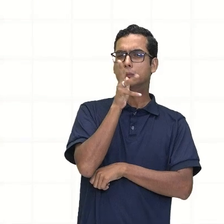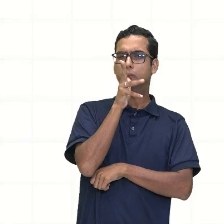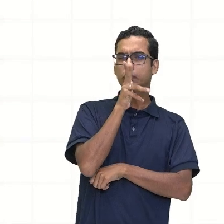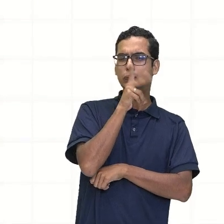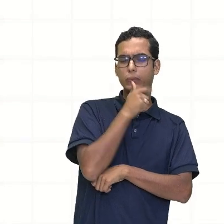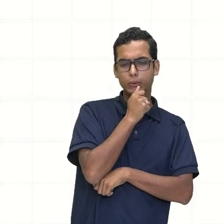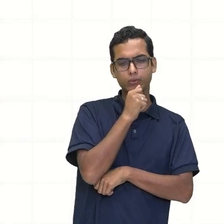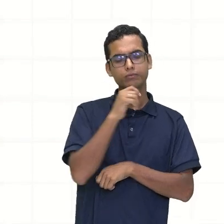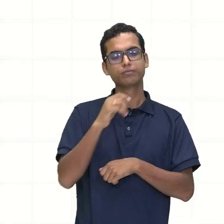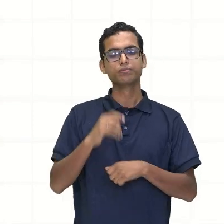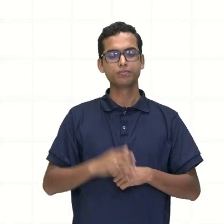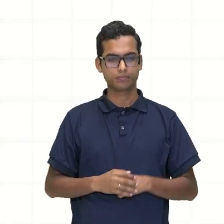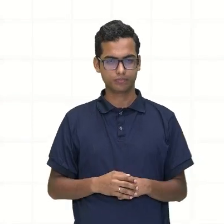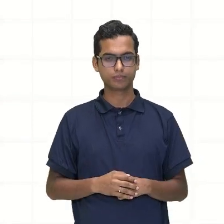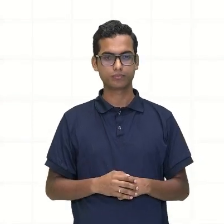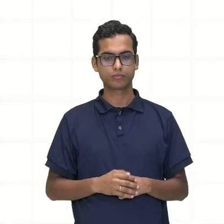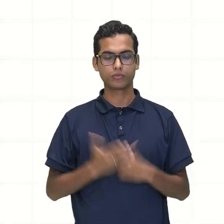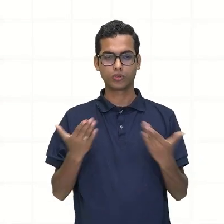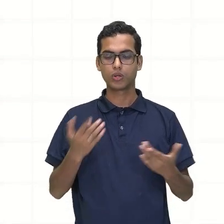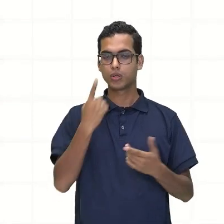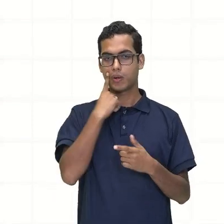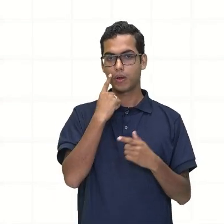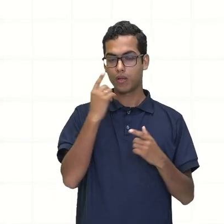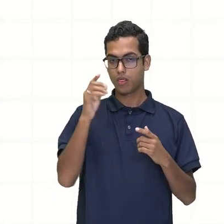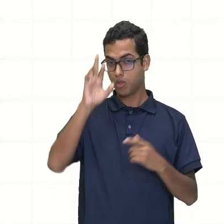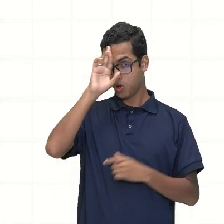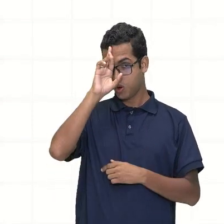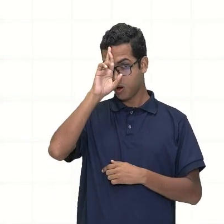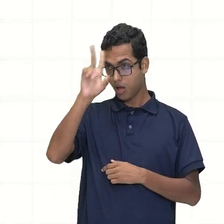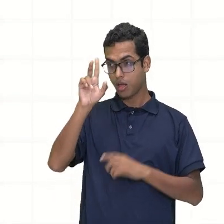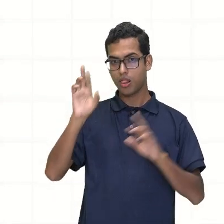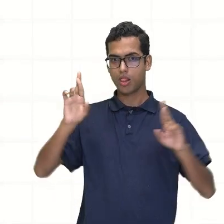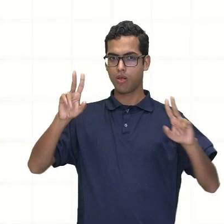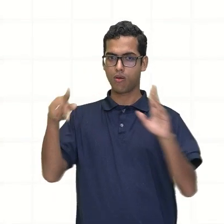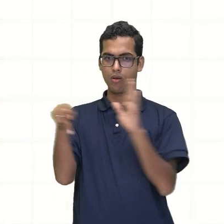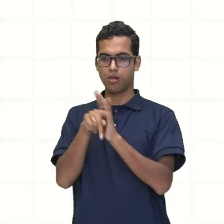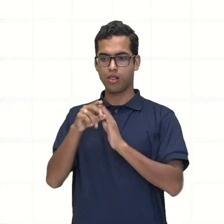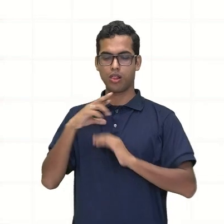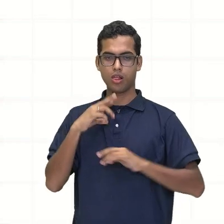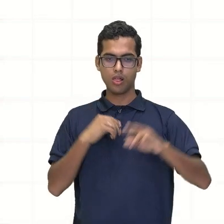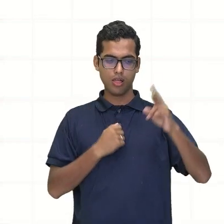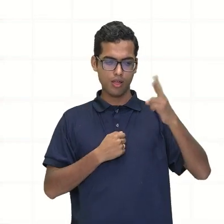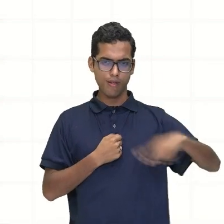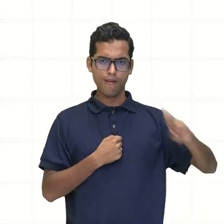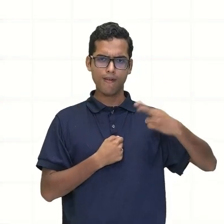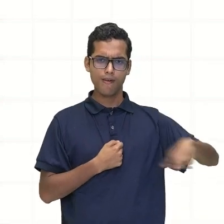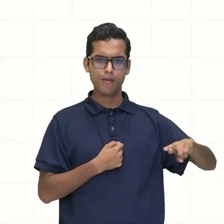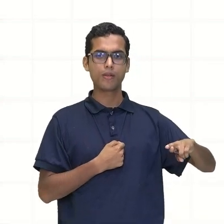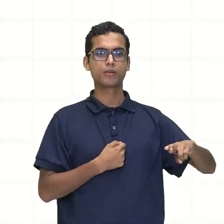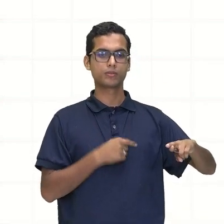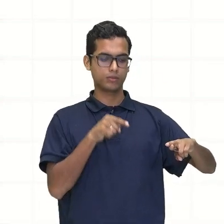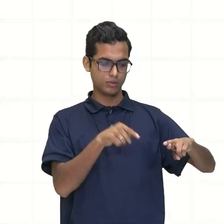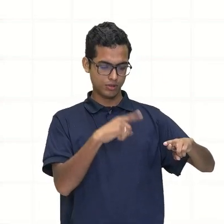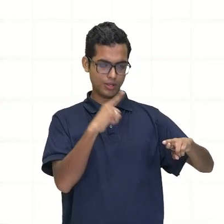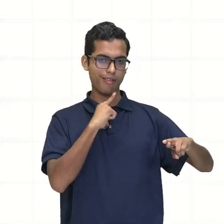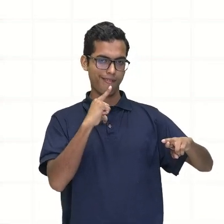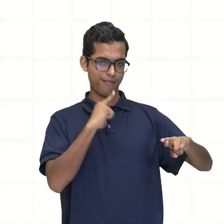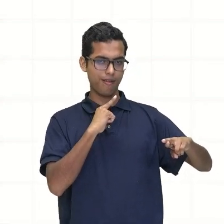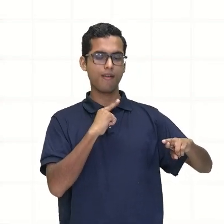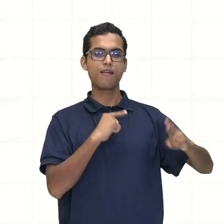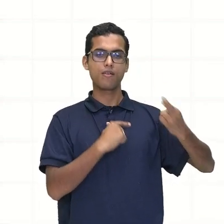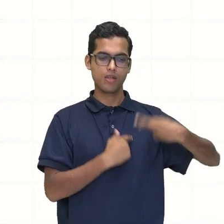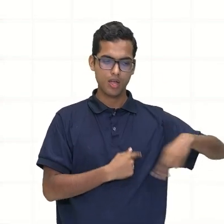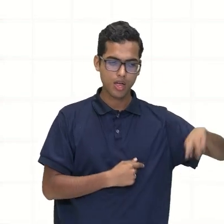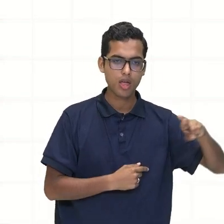de energia renováveis, né? As renováveis, elas têm ali, eles vão se renovar